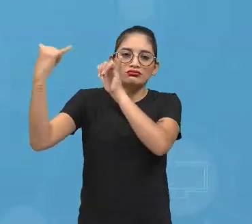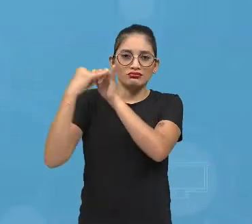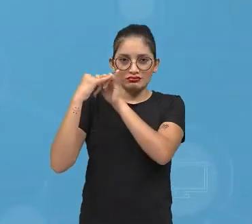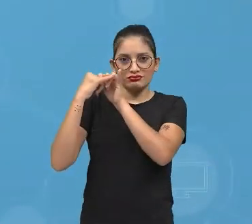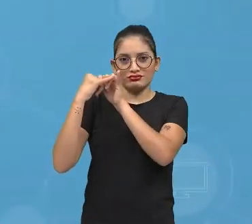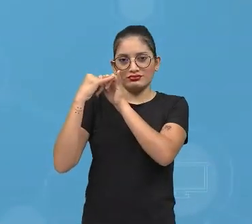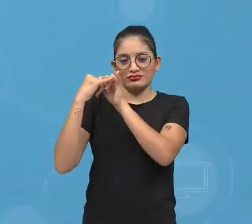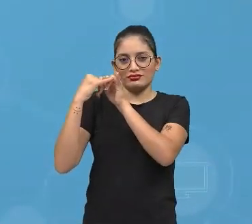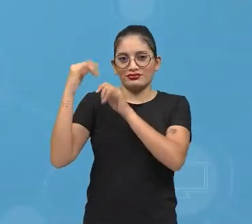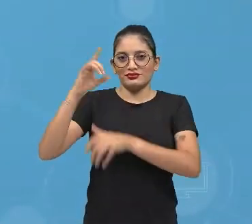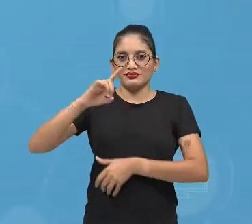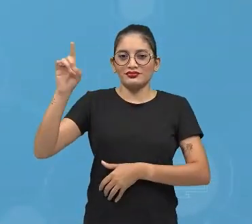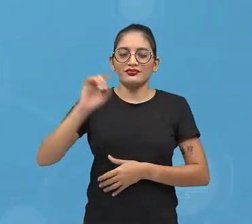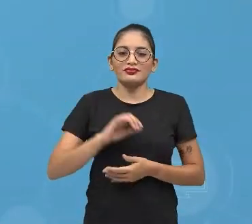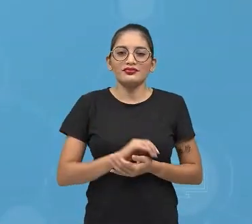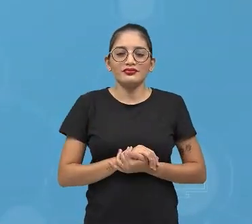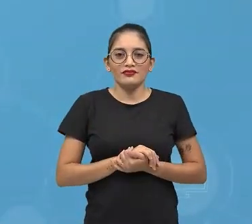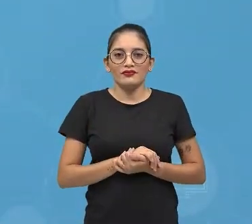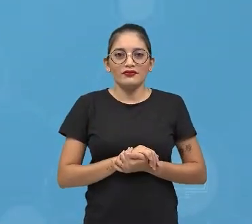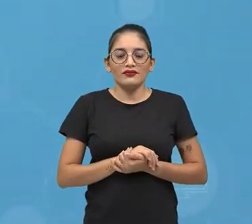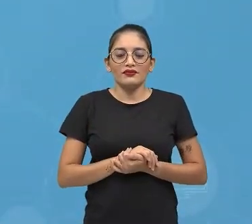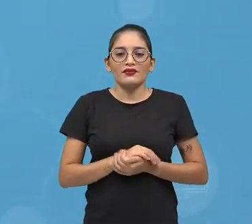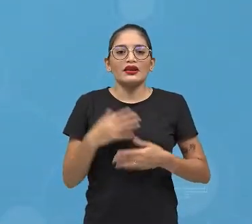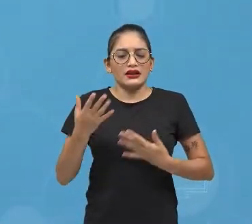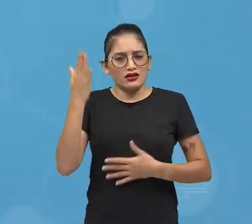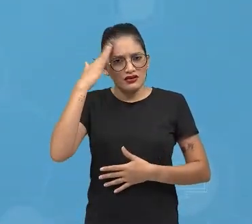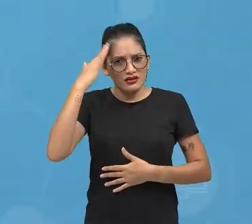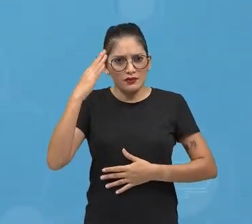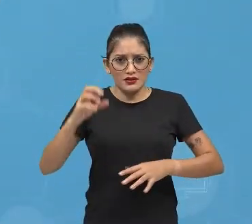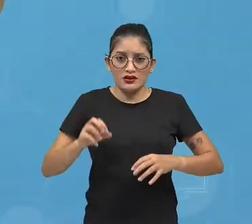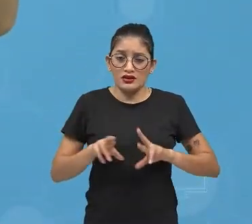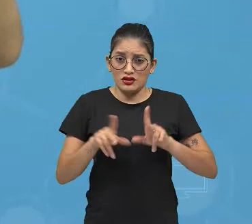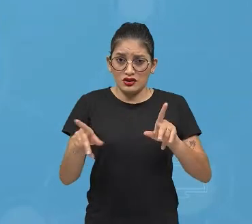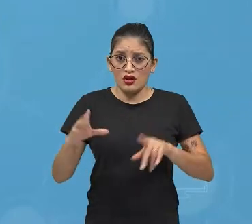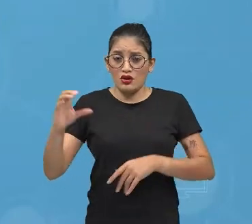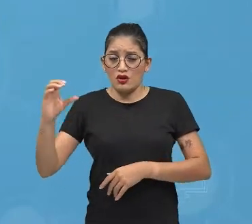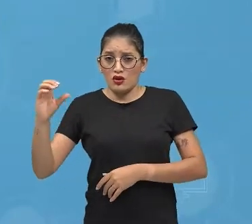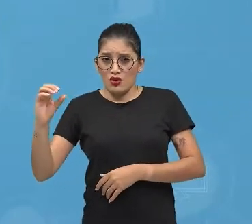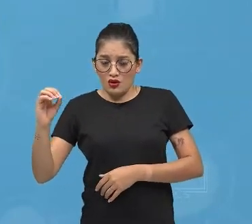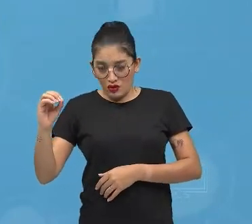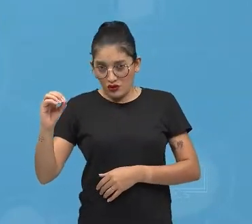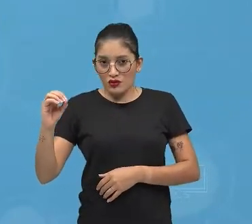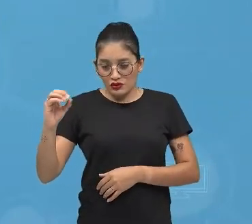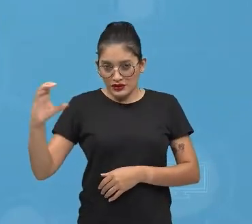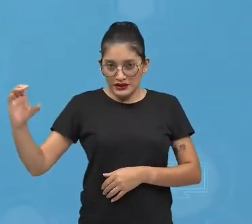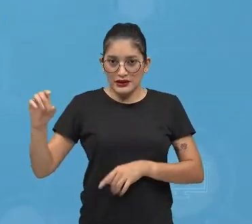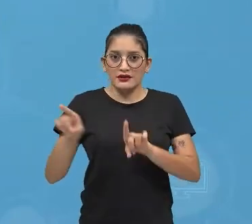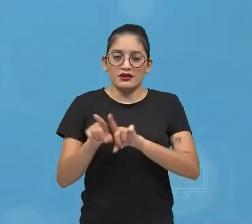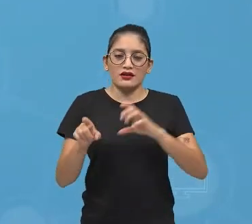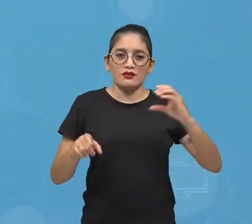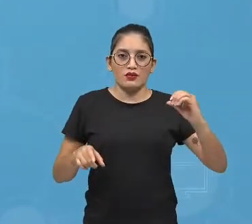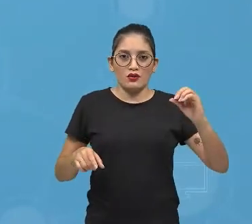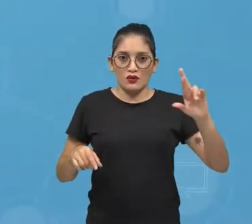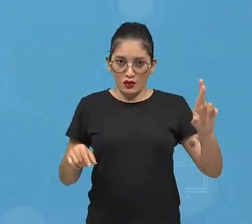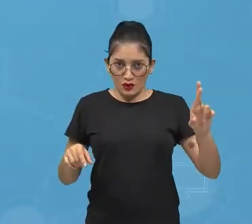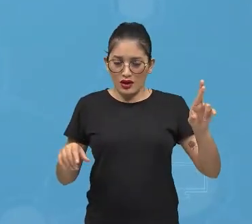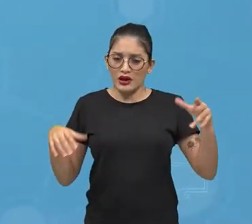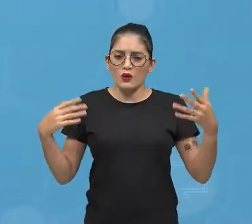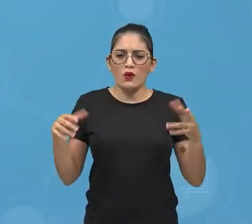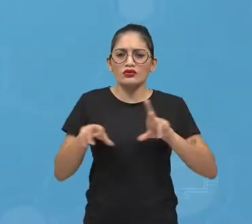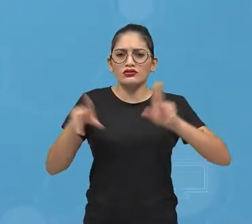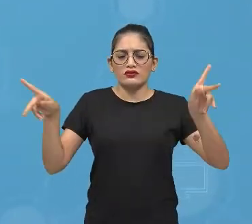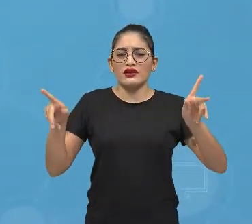por Deus. Então, agora que nós já vimos a diferença entre o Oriente e o Ocidente, nós vamos ver